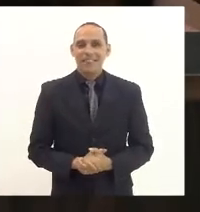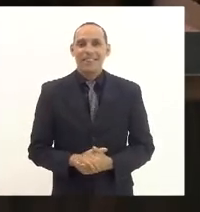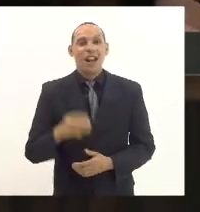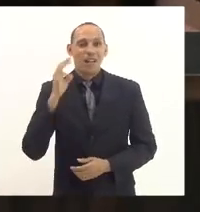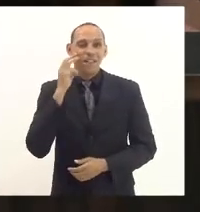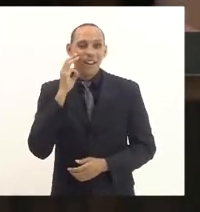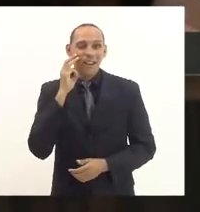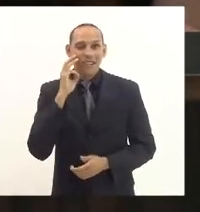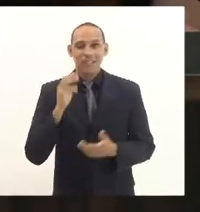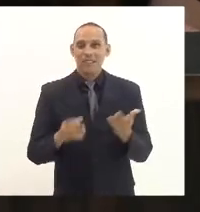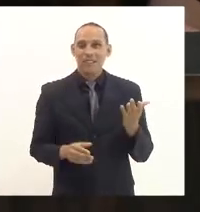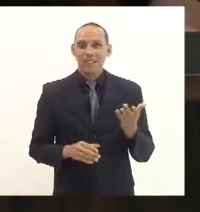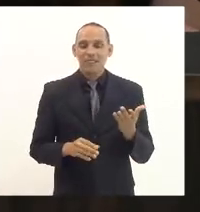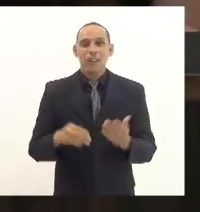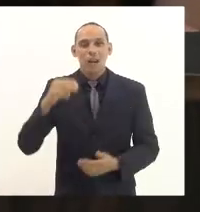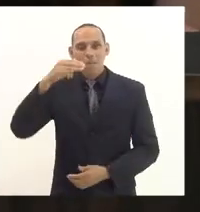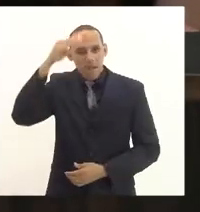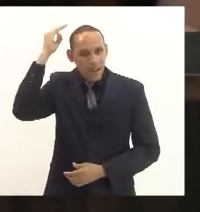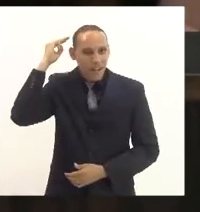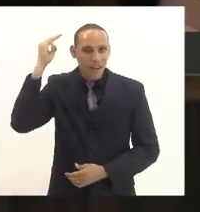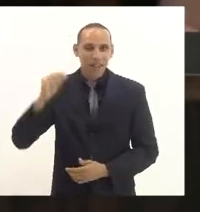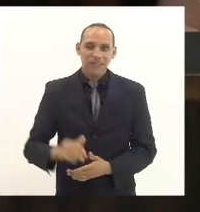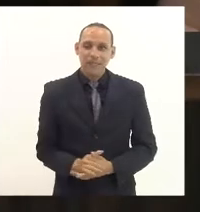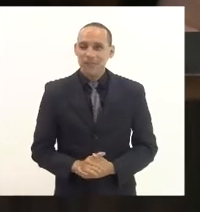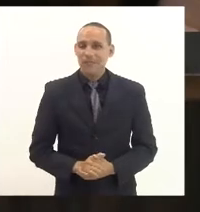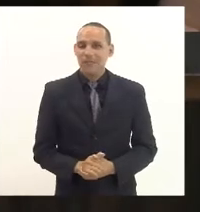Valdec, deputado Márcio Pacheco,